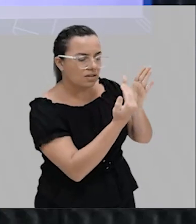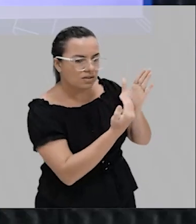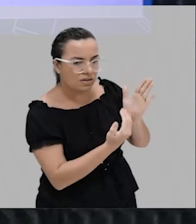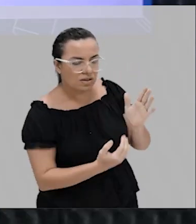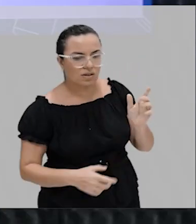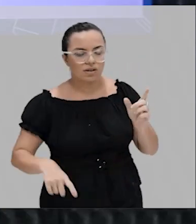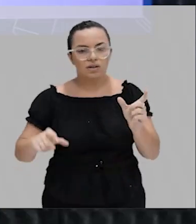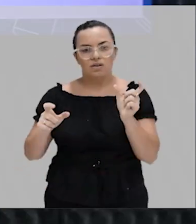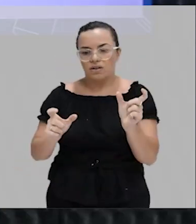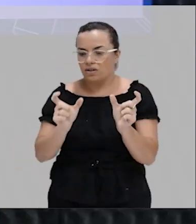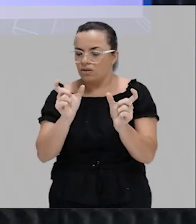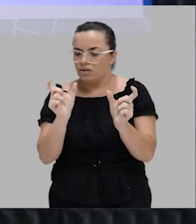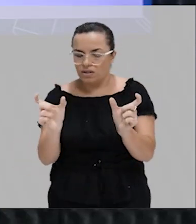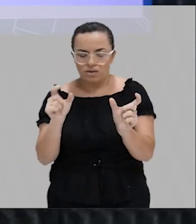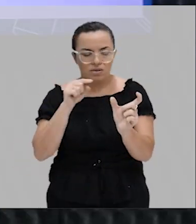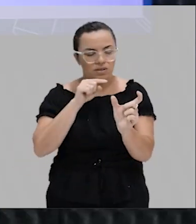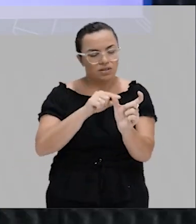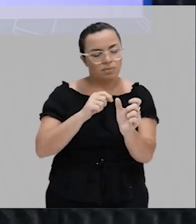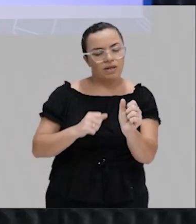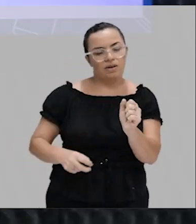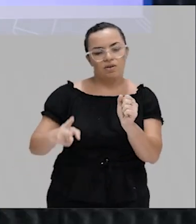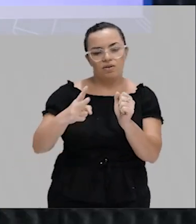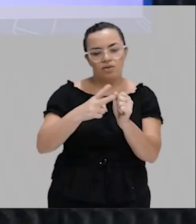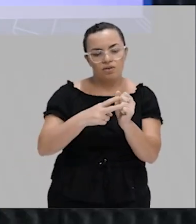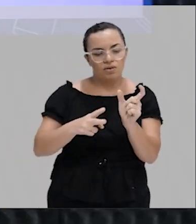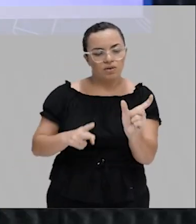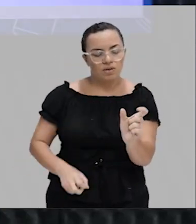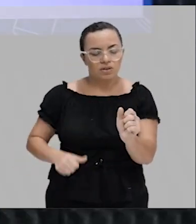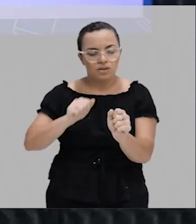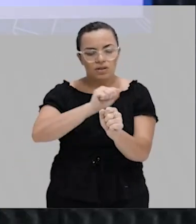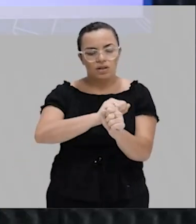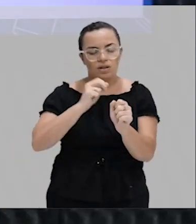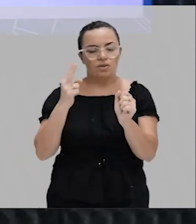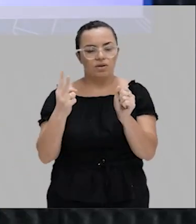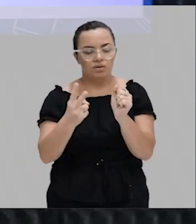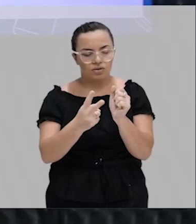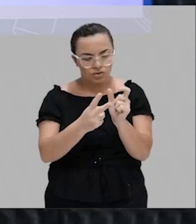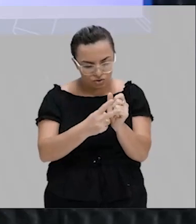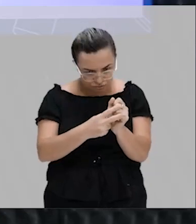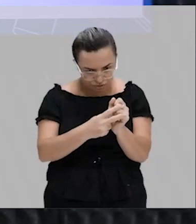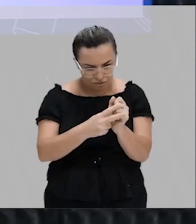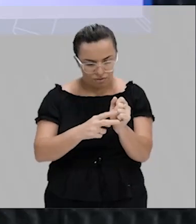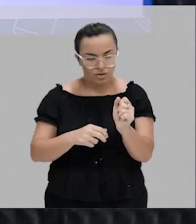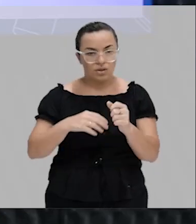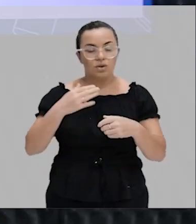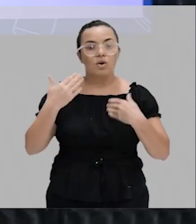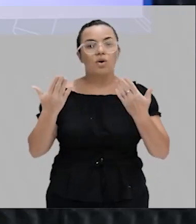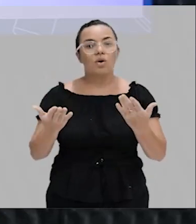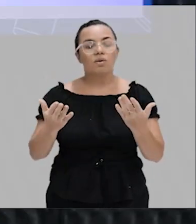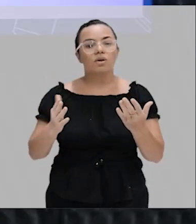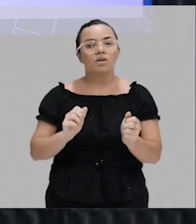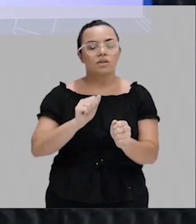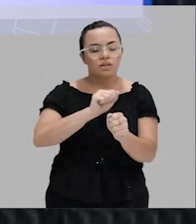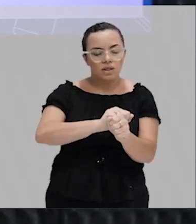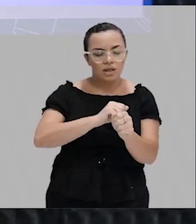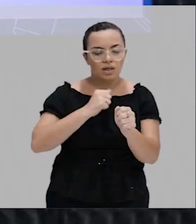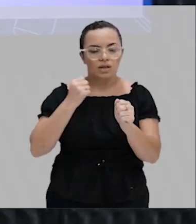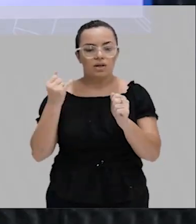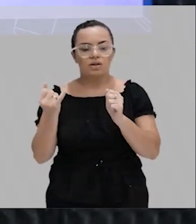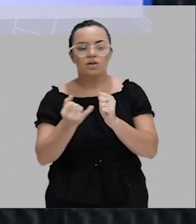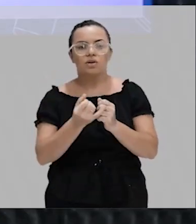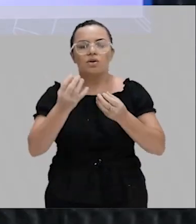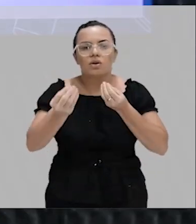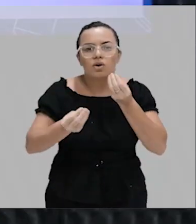precisam verificar se essa palavra ela é um verbo, se ela é um advérbio, se ela é um adjetivo, para que vocês tenham noção de como é que vai